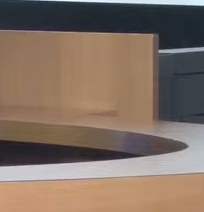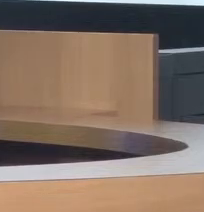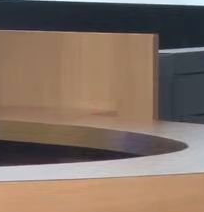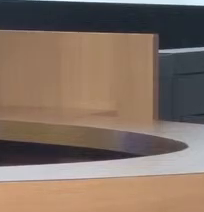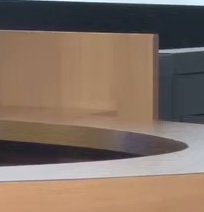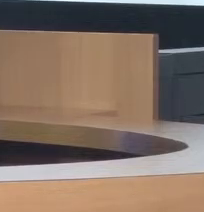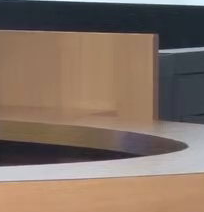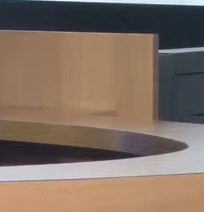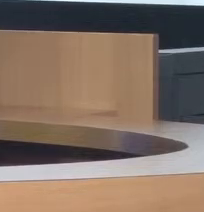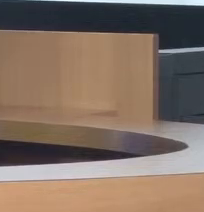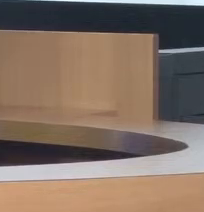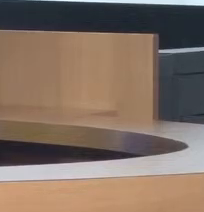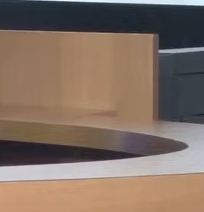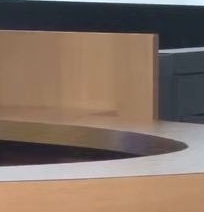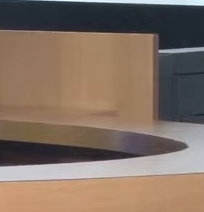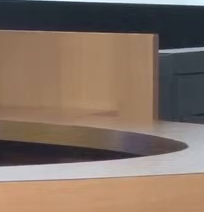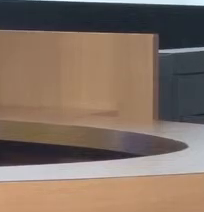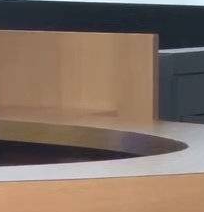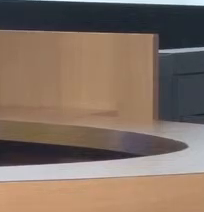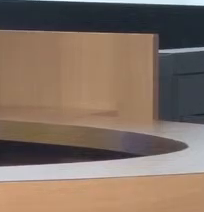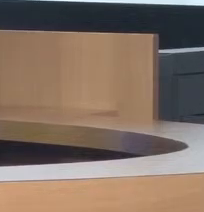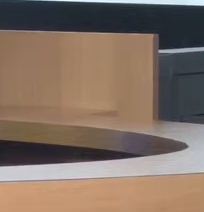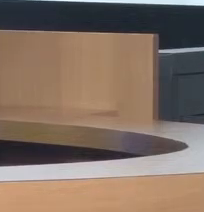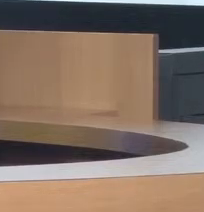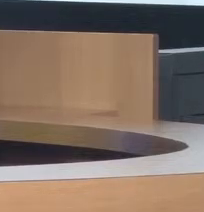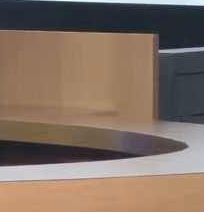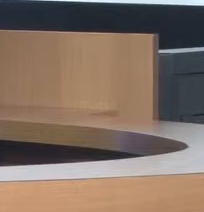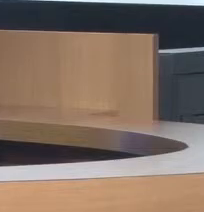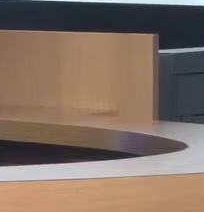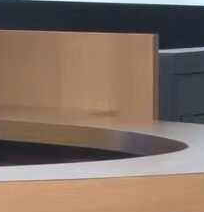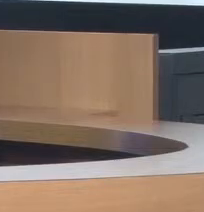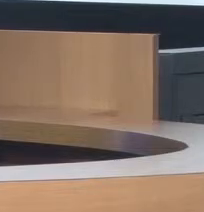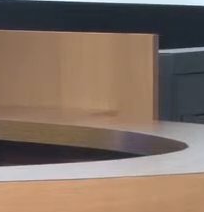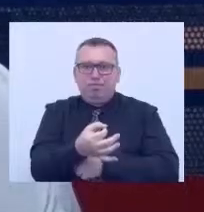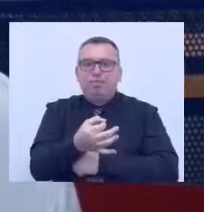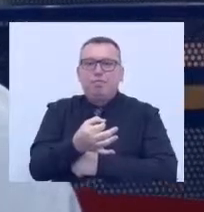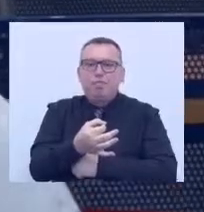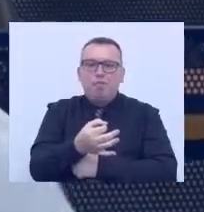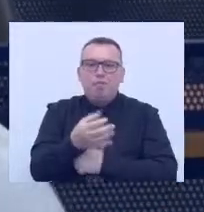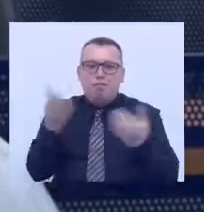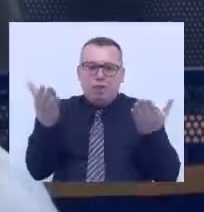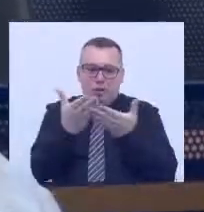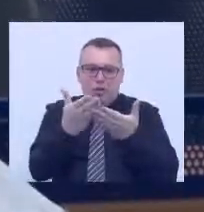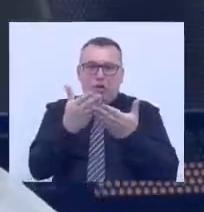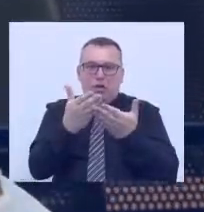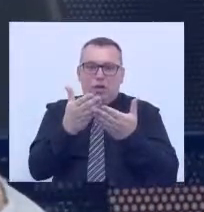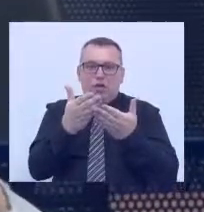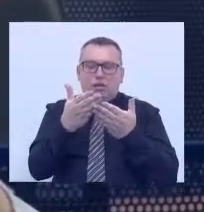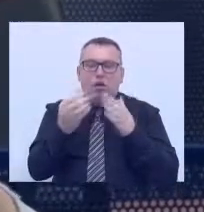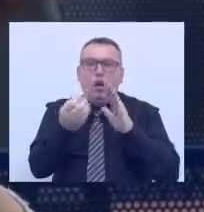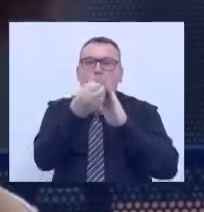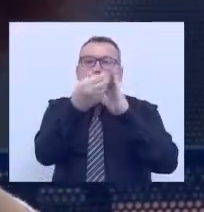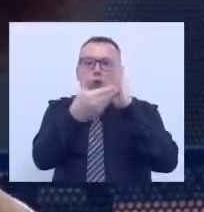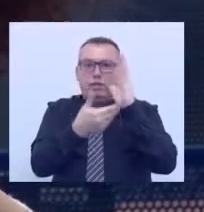deve ser investido. Ela destacou parcerias com shoppings da cidade. O orçamento de